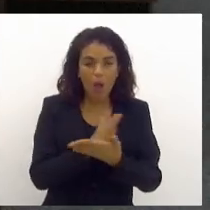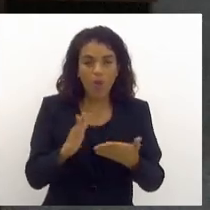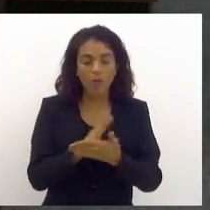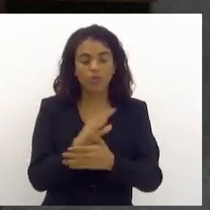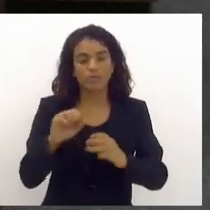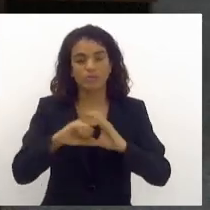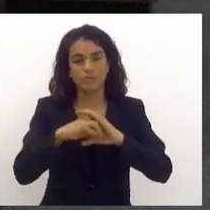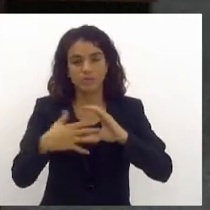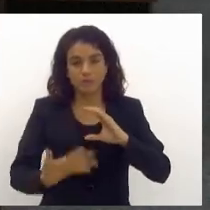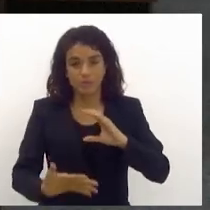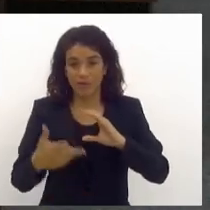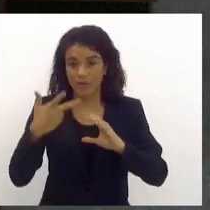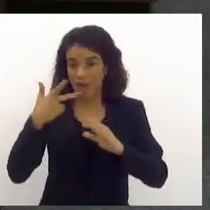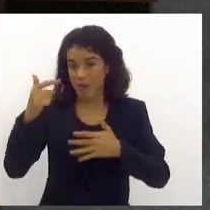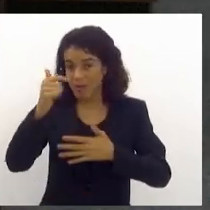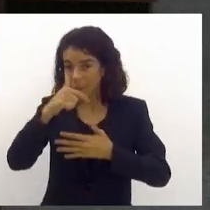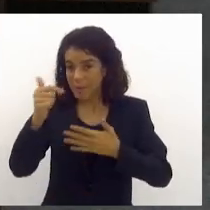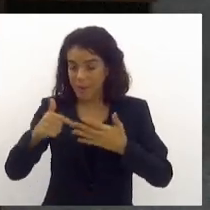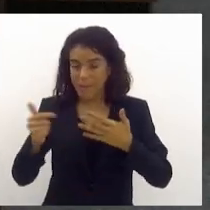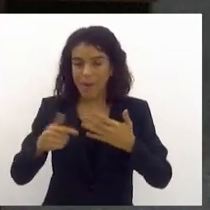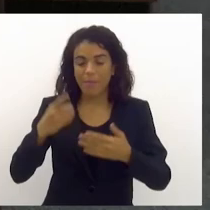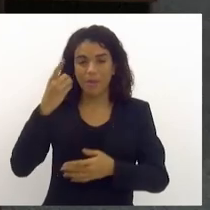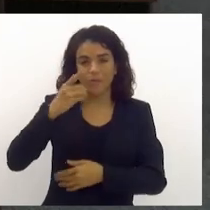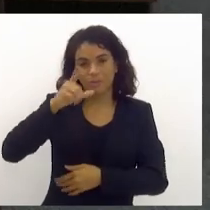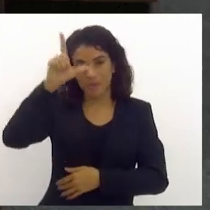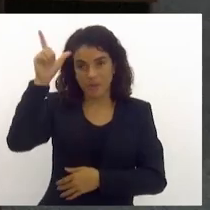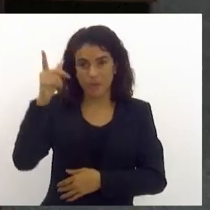pelo deputado Luiz Paulo, bem como